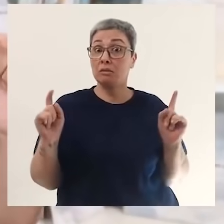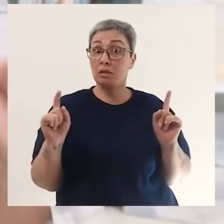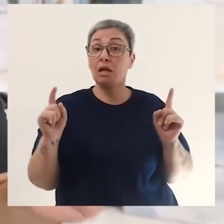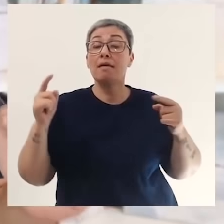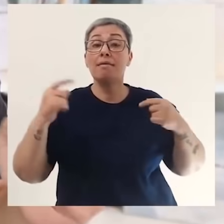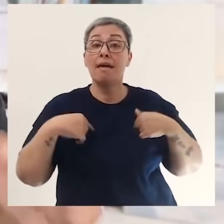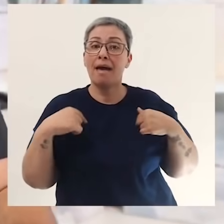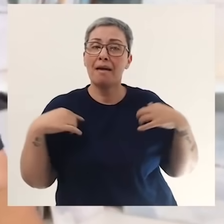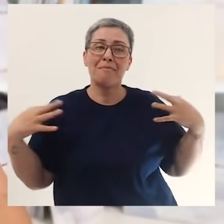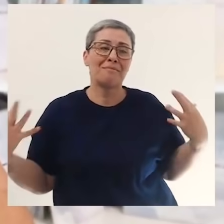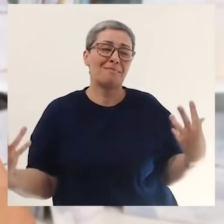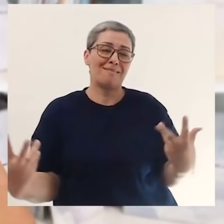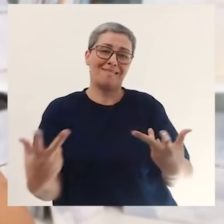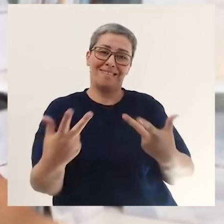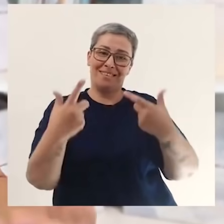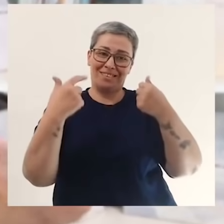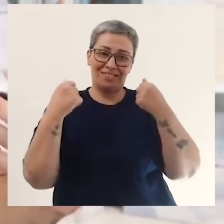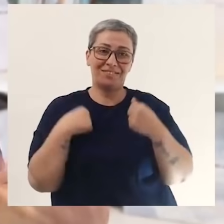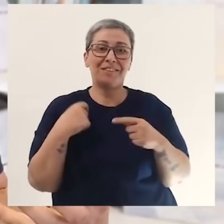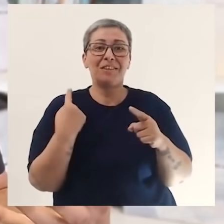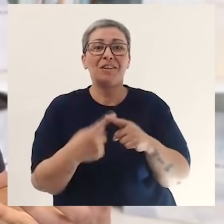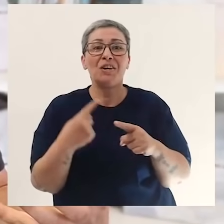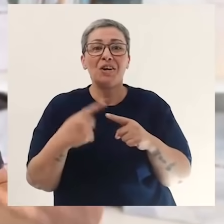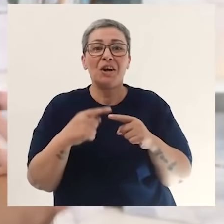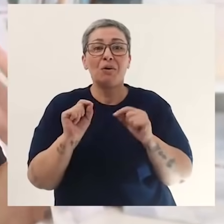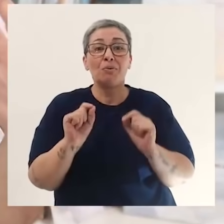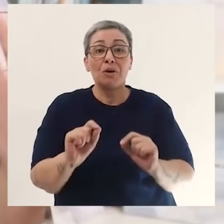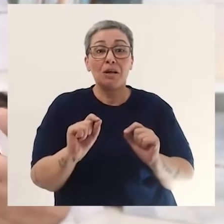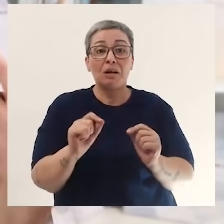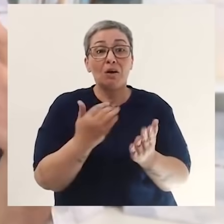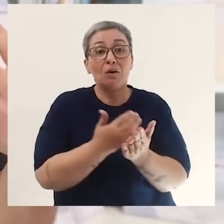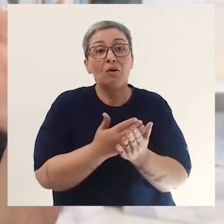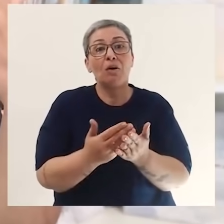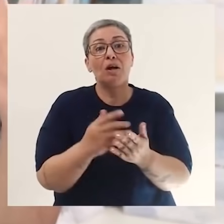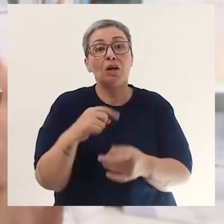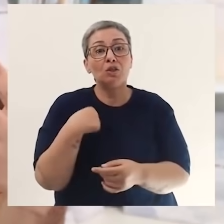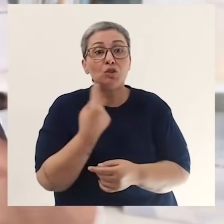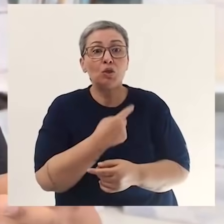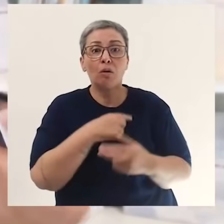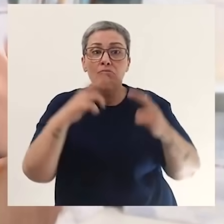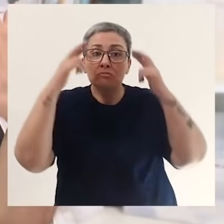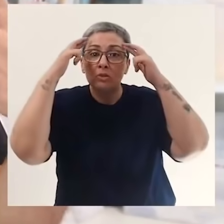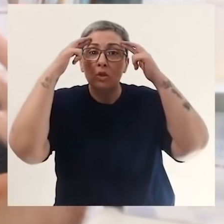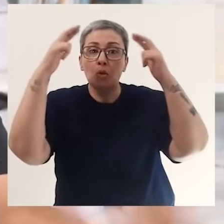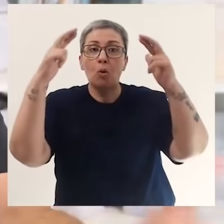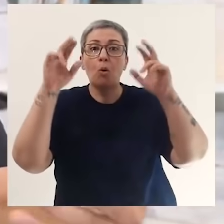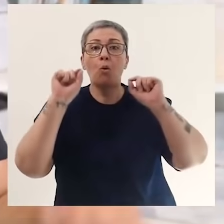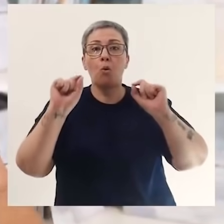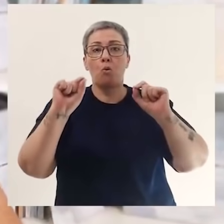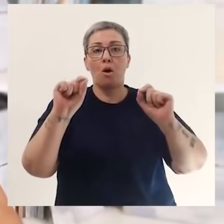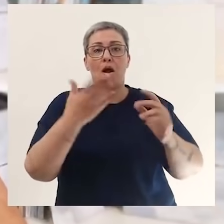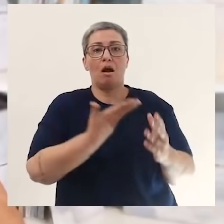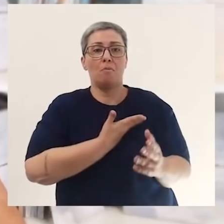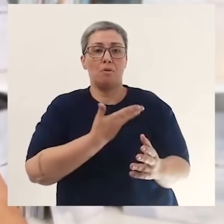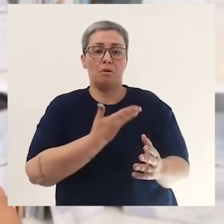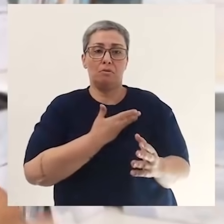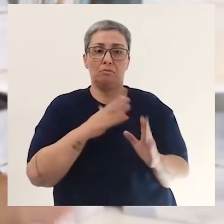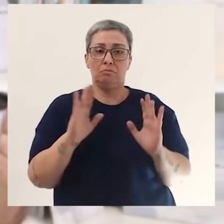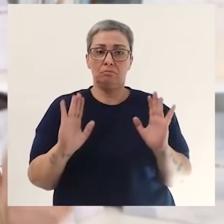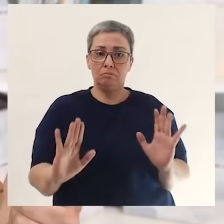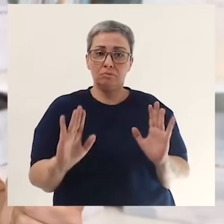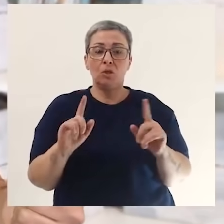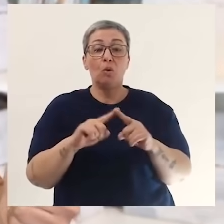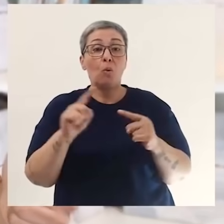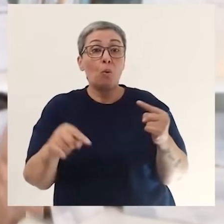é maravilhosa, desde que nós respeitemos quem? Os nossos colegas.